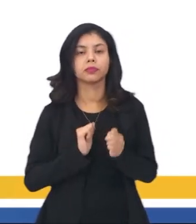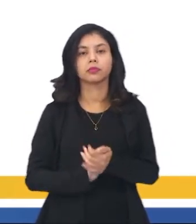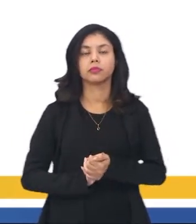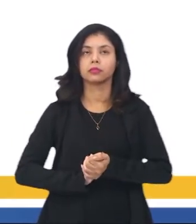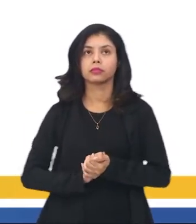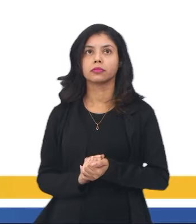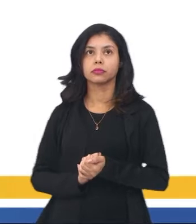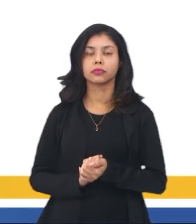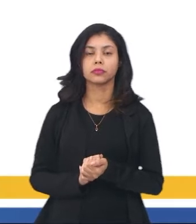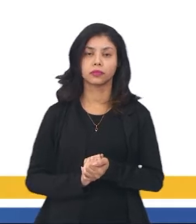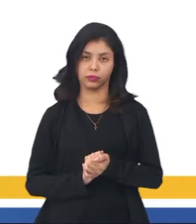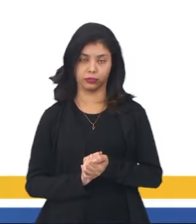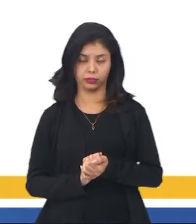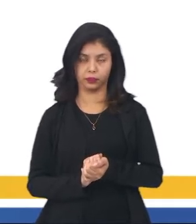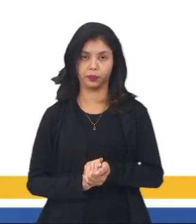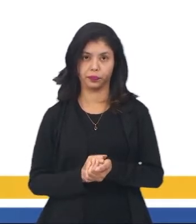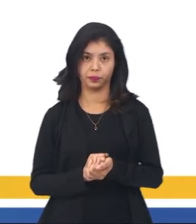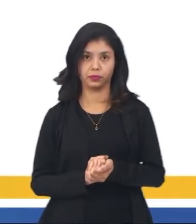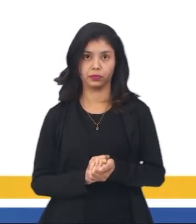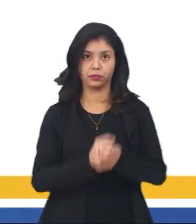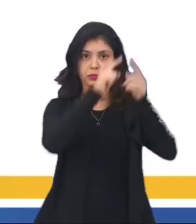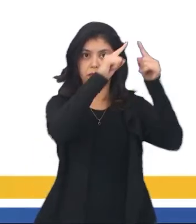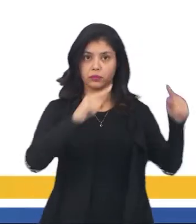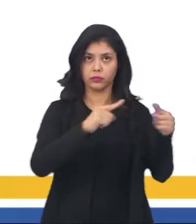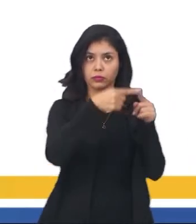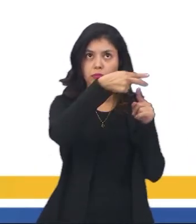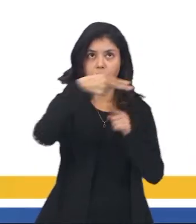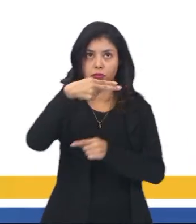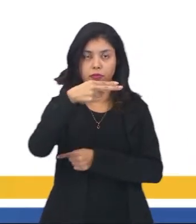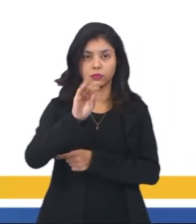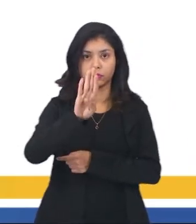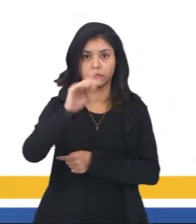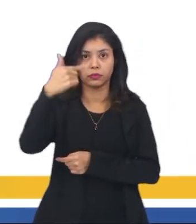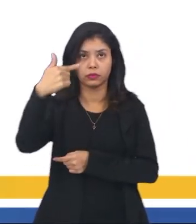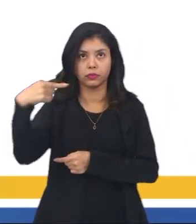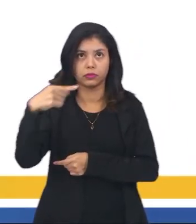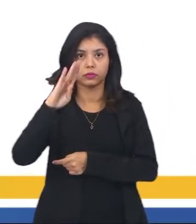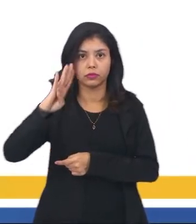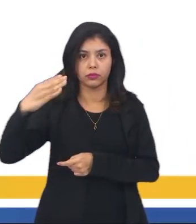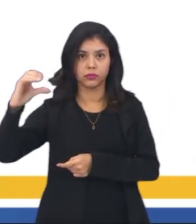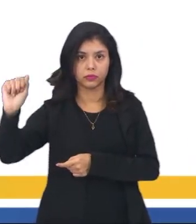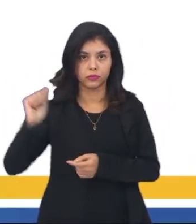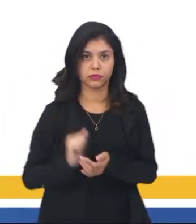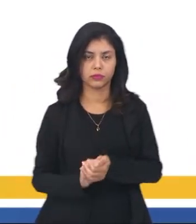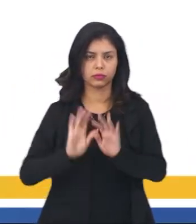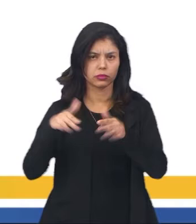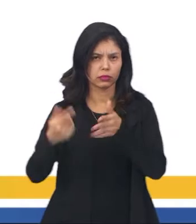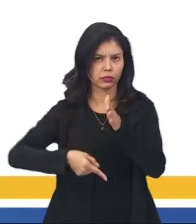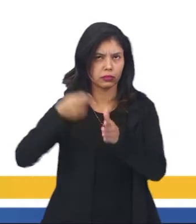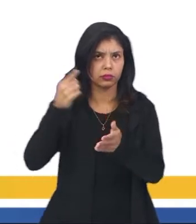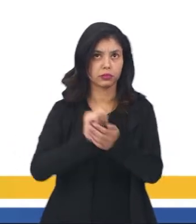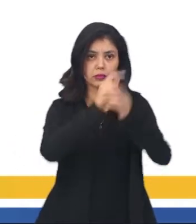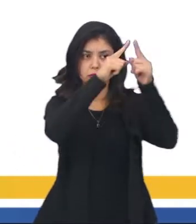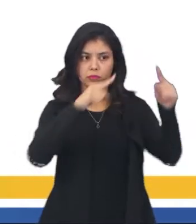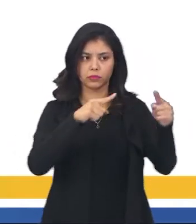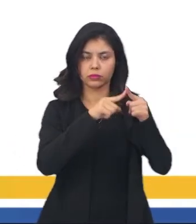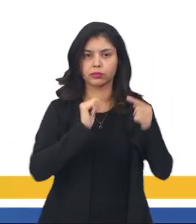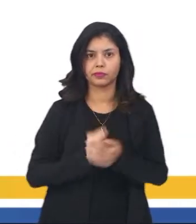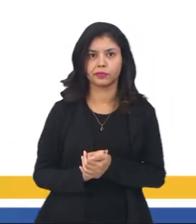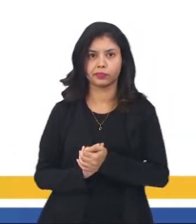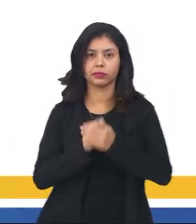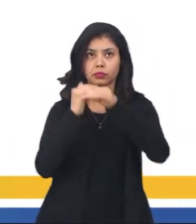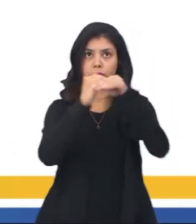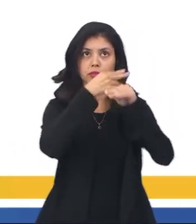né, com vocês é trabalhando já a forma de Bhaskara. Professor, qual é o primeiro momento? O delta. O delta é